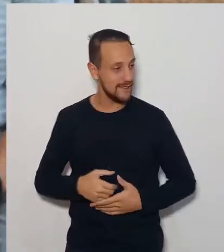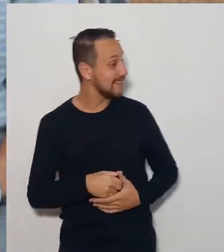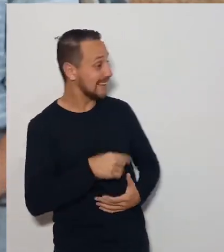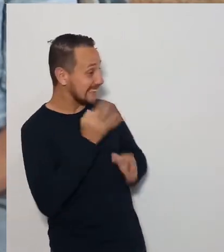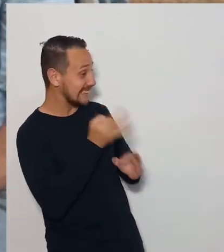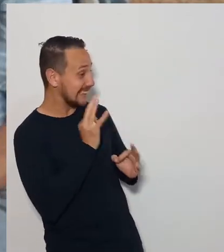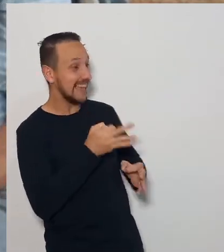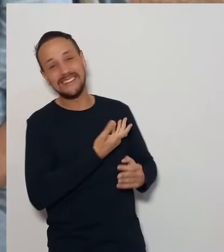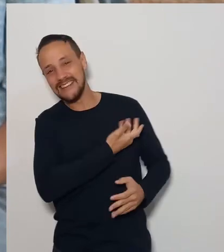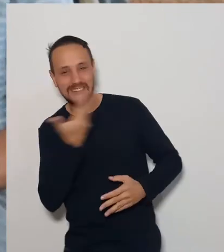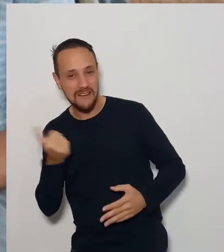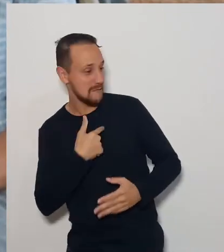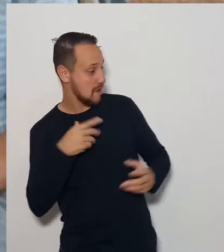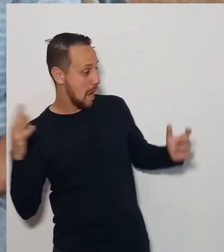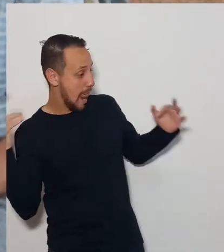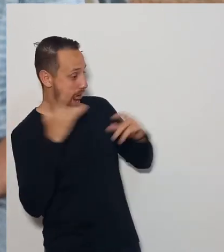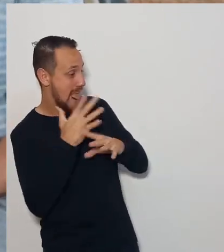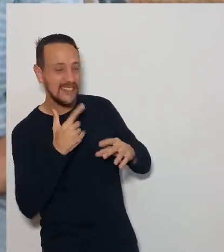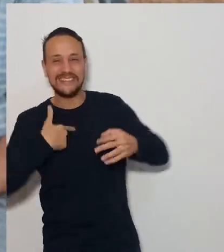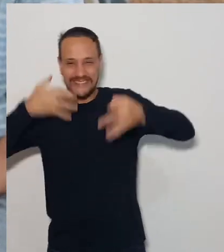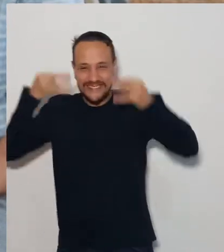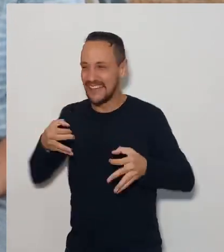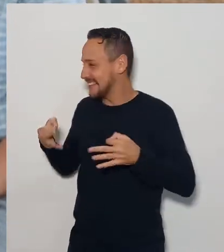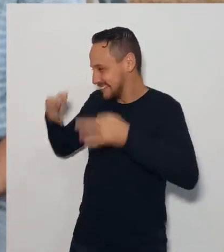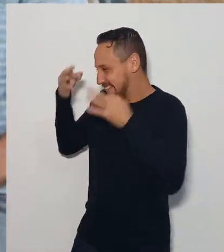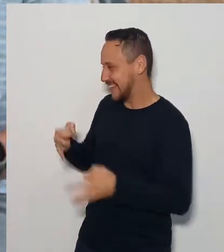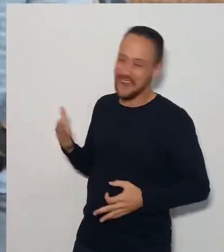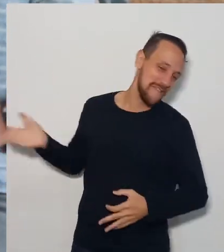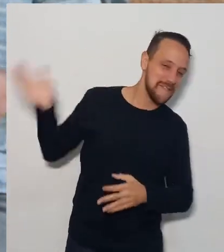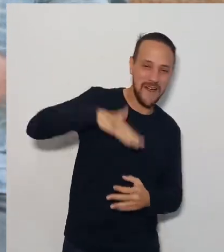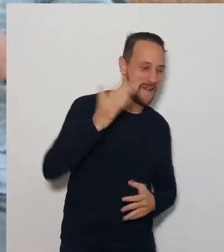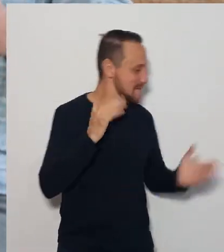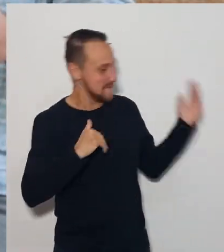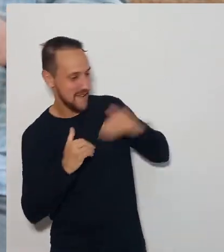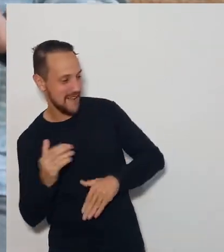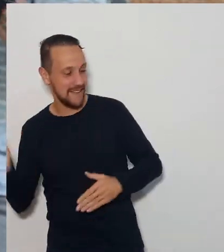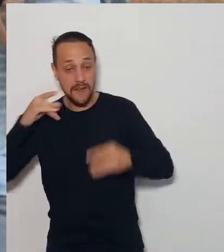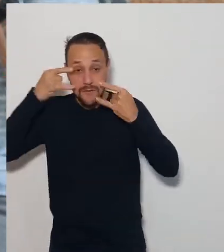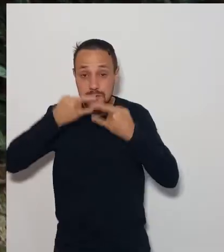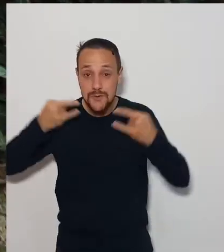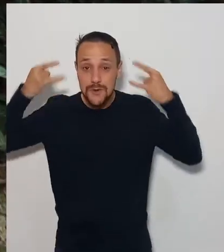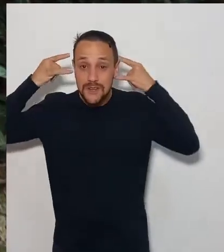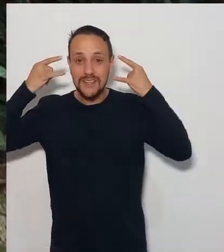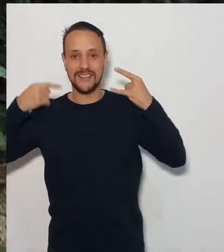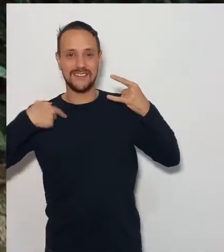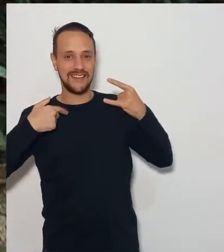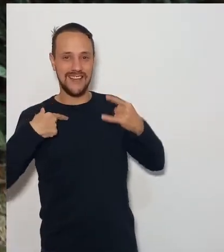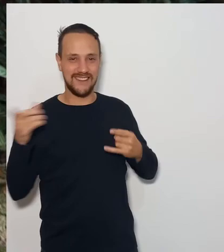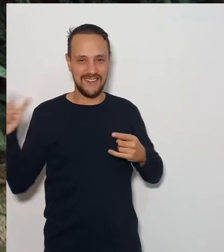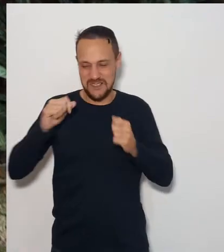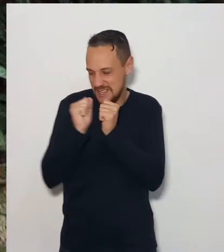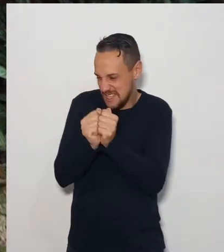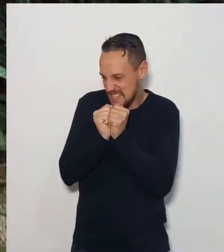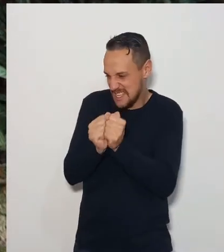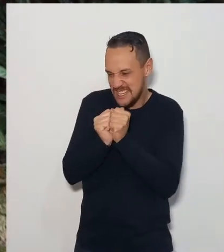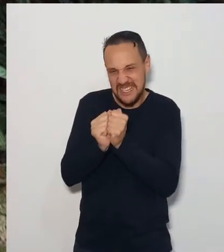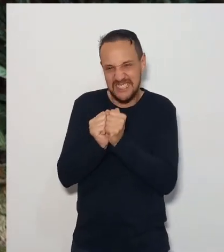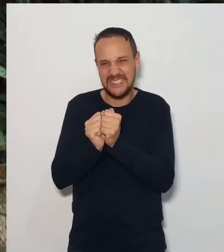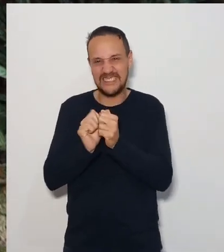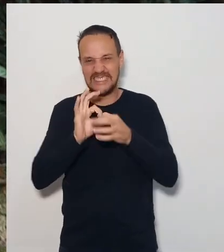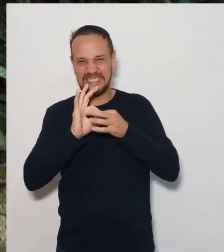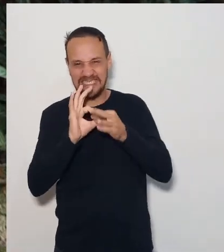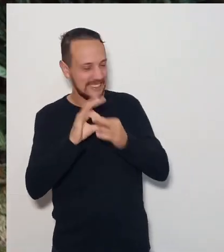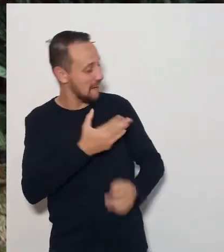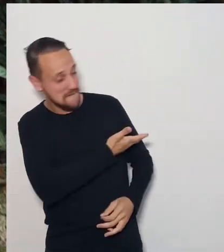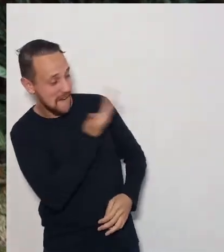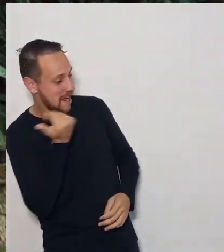É nóis. E vamos lá juntar, aglomerar todo mundo, tchau. Com certeza. Então vamos lá, tchau. Vamos colocar nossa vamos máscara colocar aqui, isso aqui tchau. Já virou companheira. Companheira